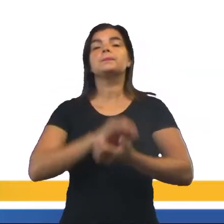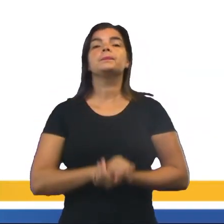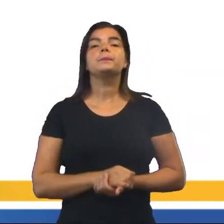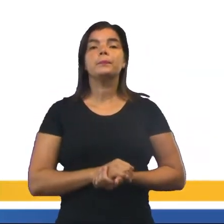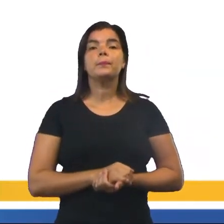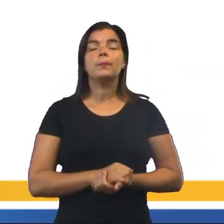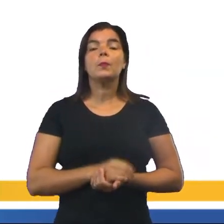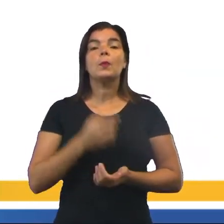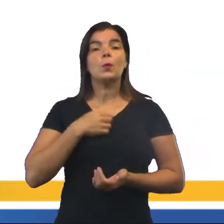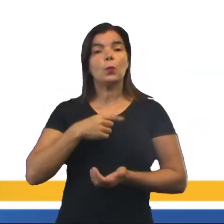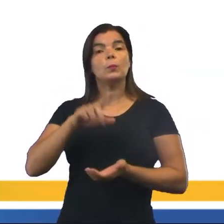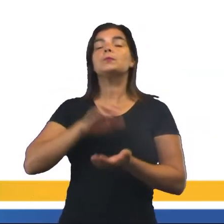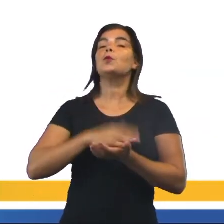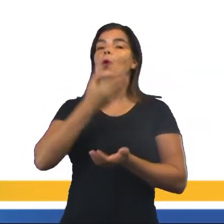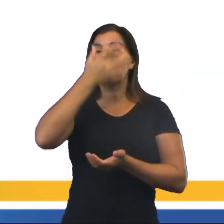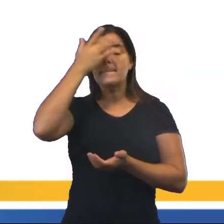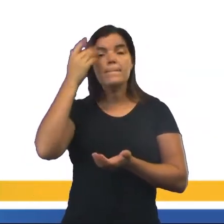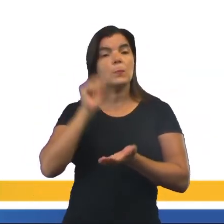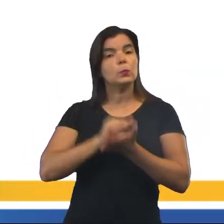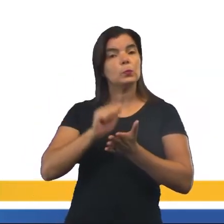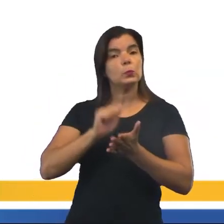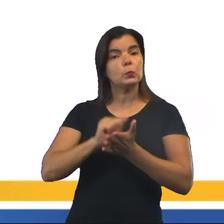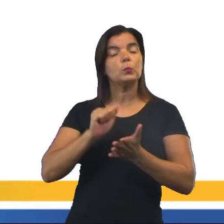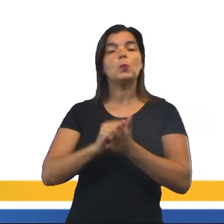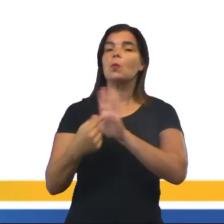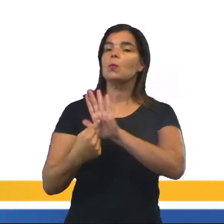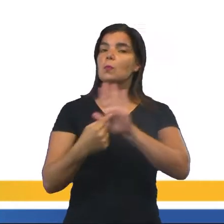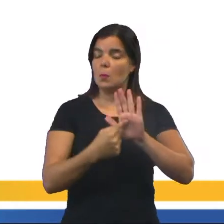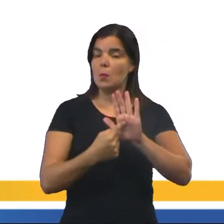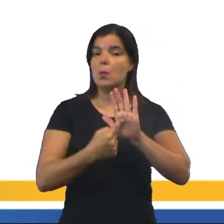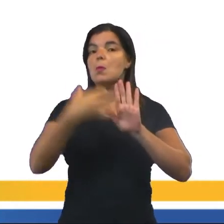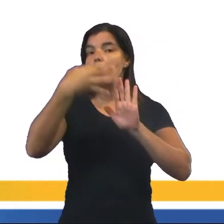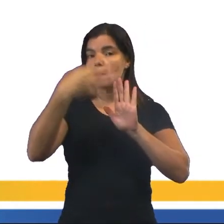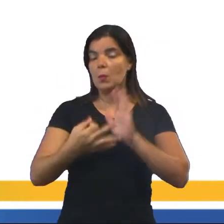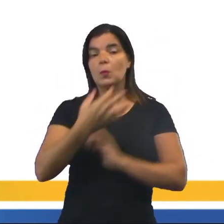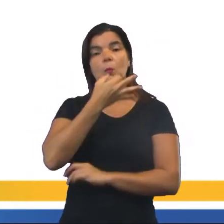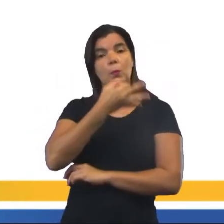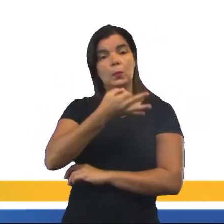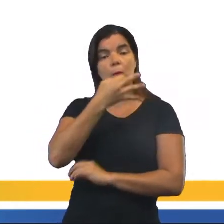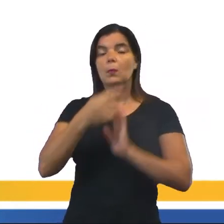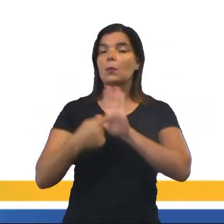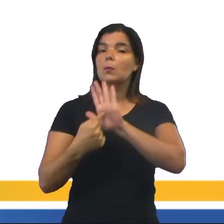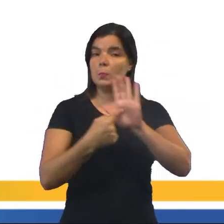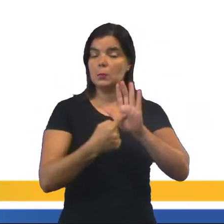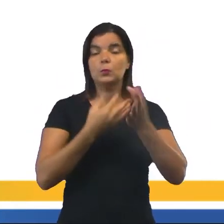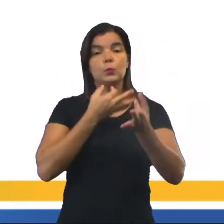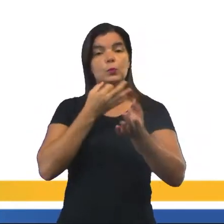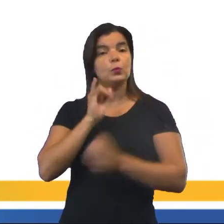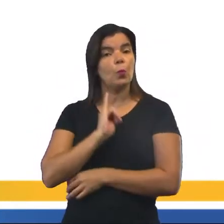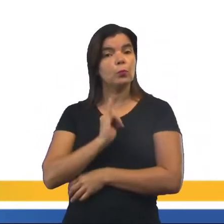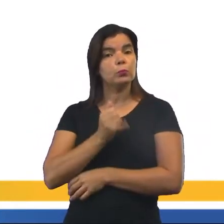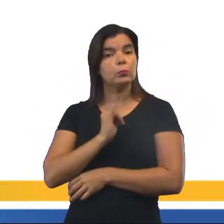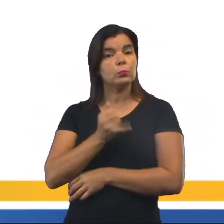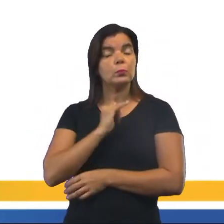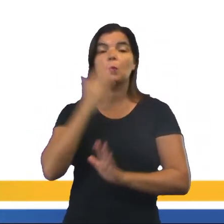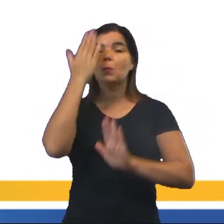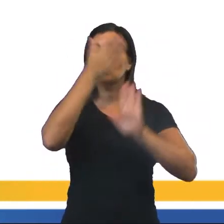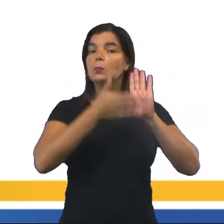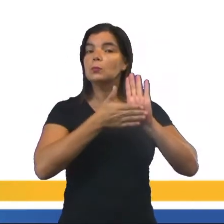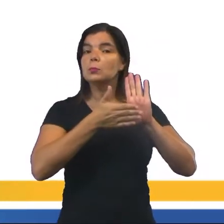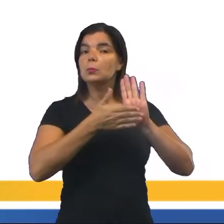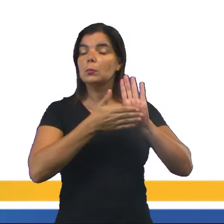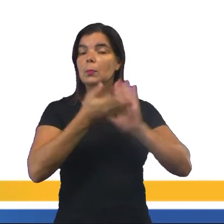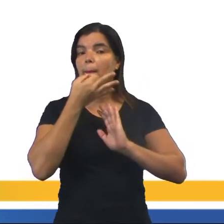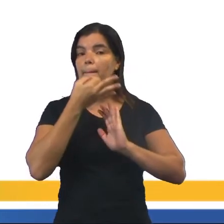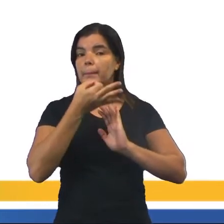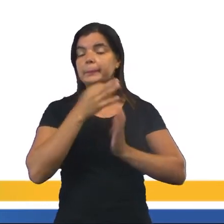desenvolvimento, o articulista exponha e defenda sua opinião e apresente argumentos que comprovem o ponto de